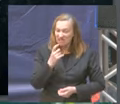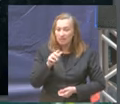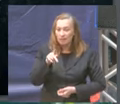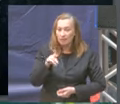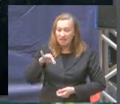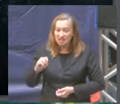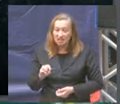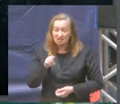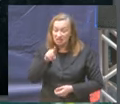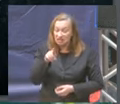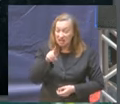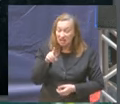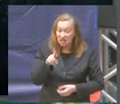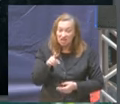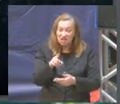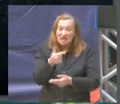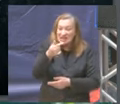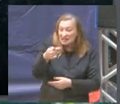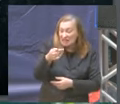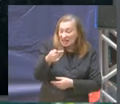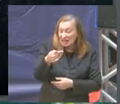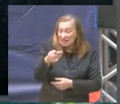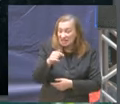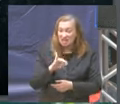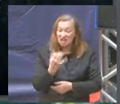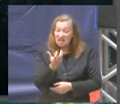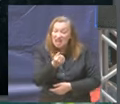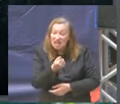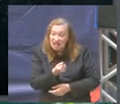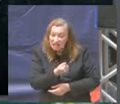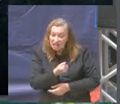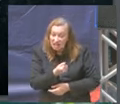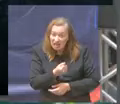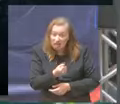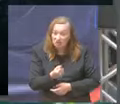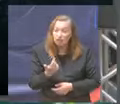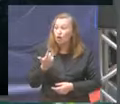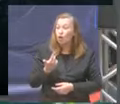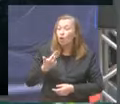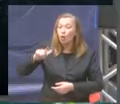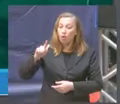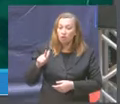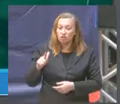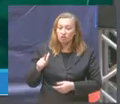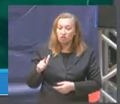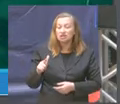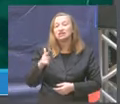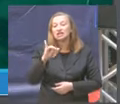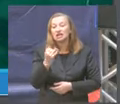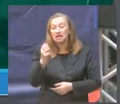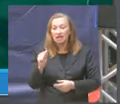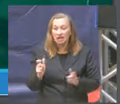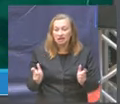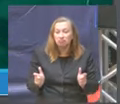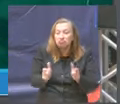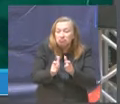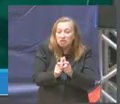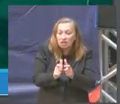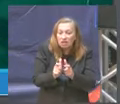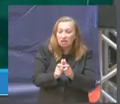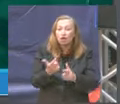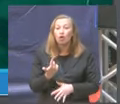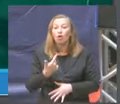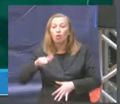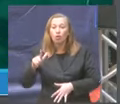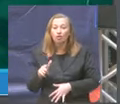arquipélago de ilhas, são 7 ilhas, uma grande ilha com outras 6 menores. Próximo, considerado já o